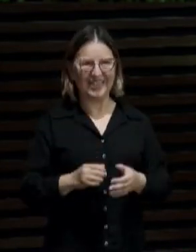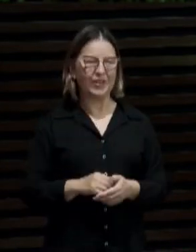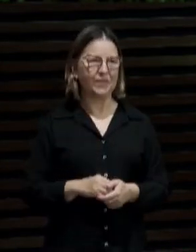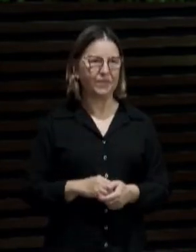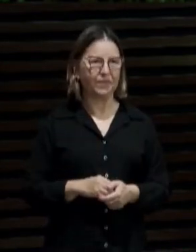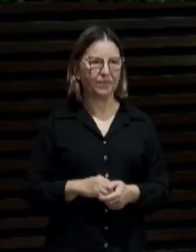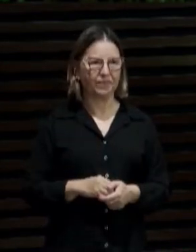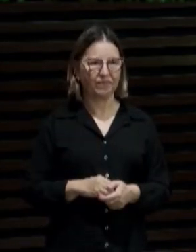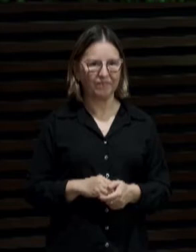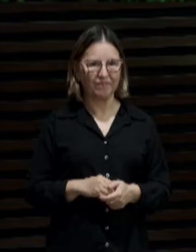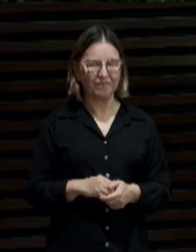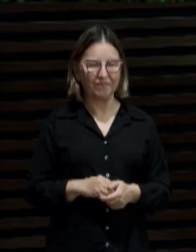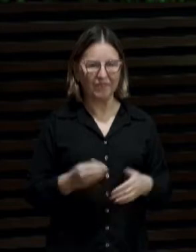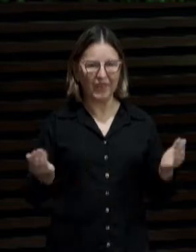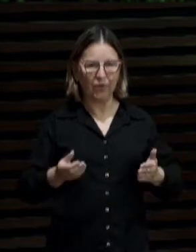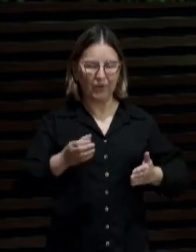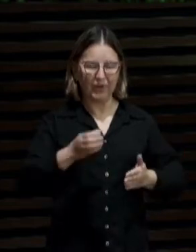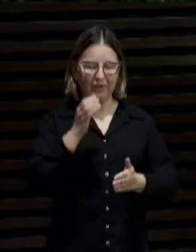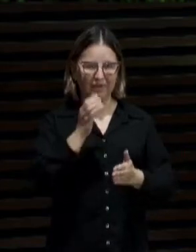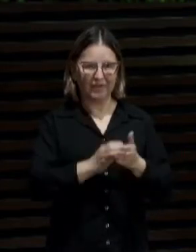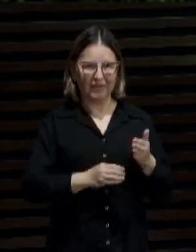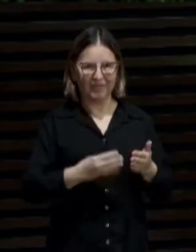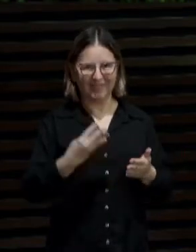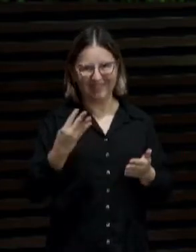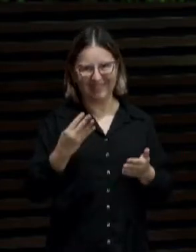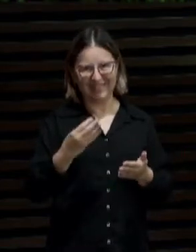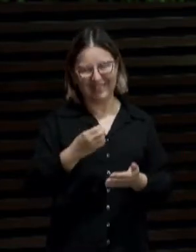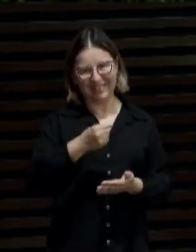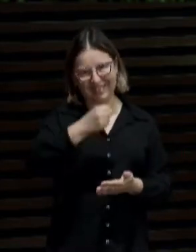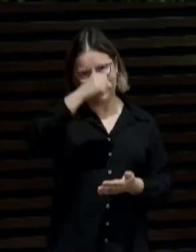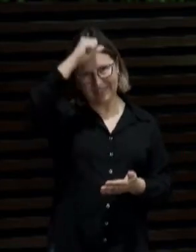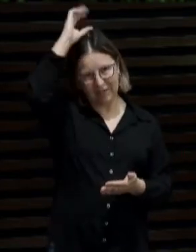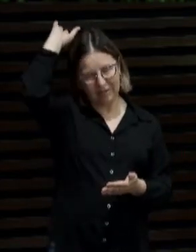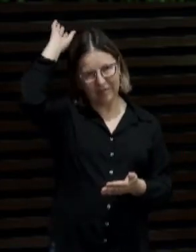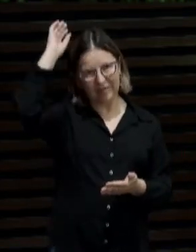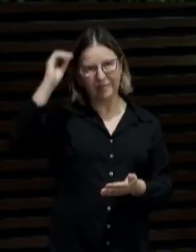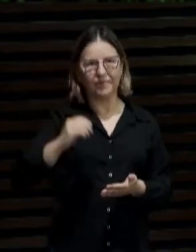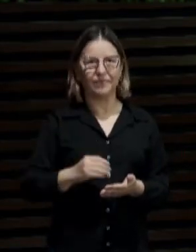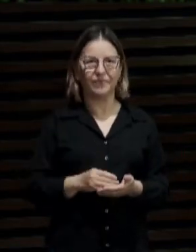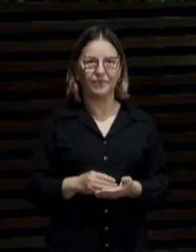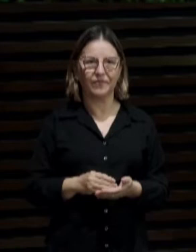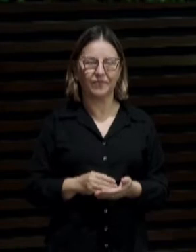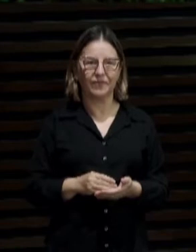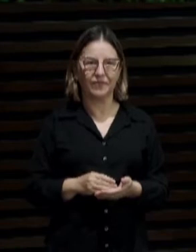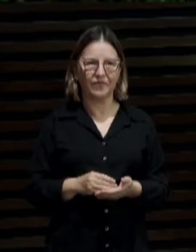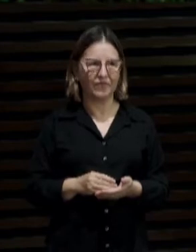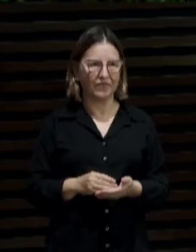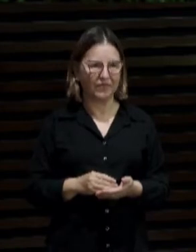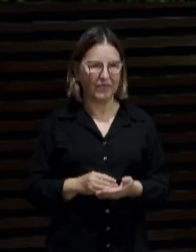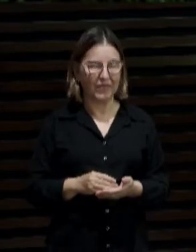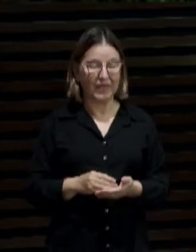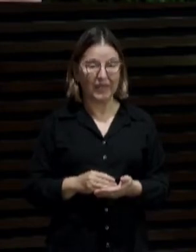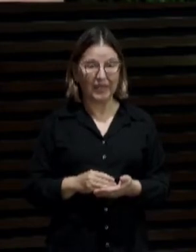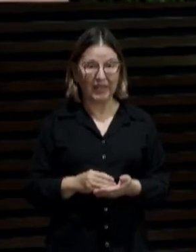Nós estamos entrando no capítulo 4 de Romanos, então a gente já viu nos primeiros capítulos que está todo mundo condenado, mas